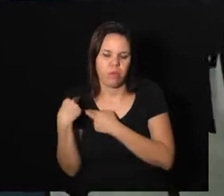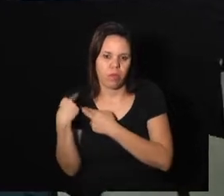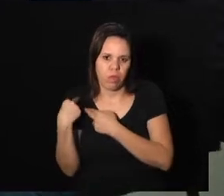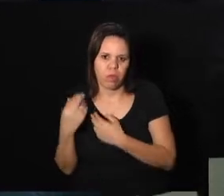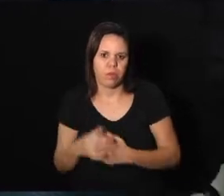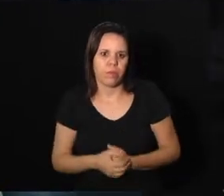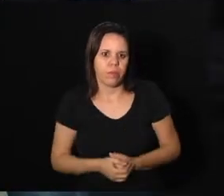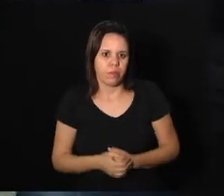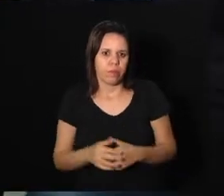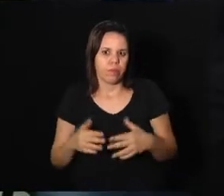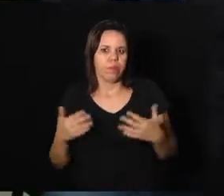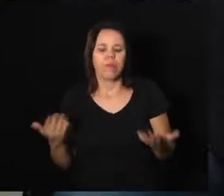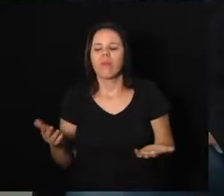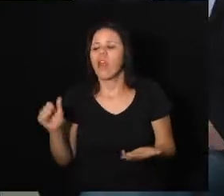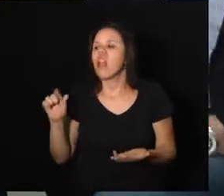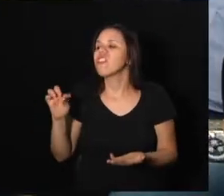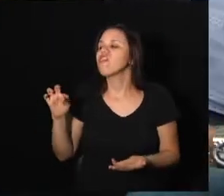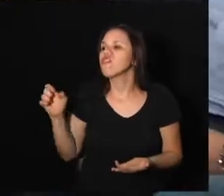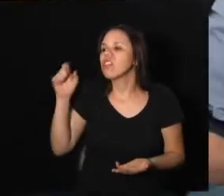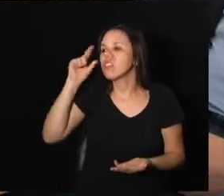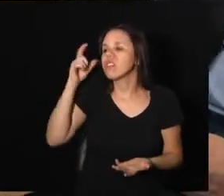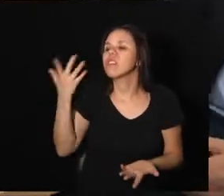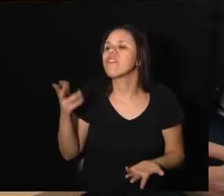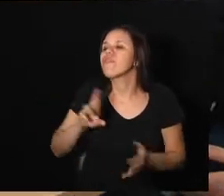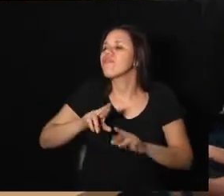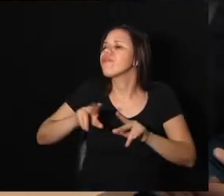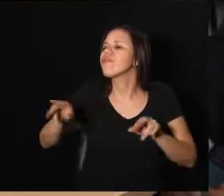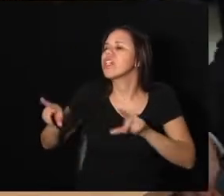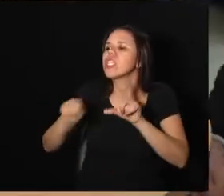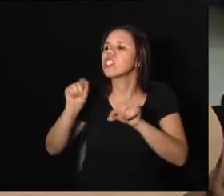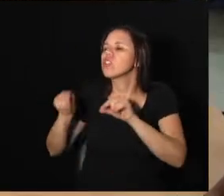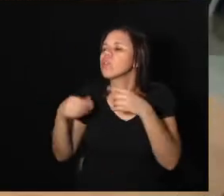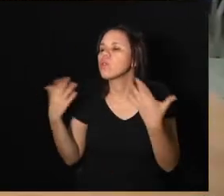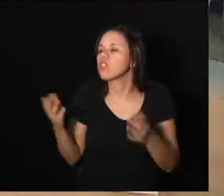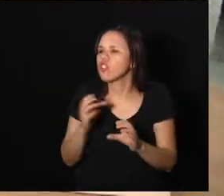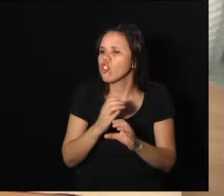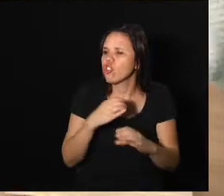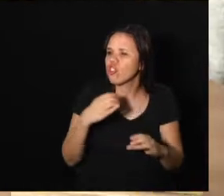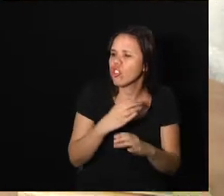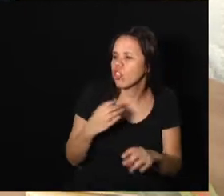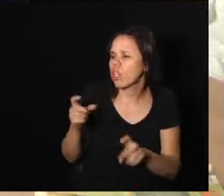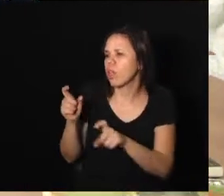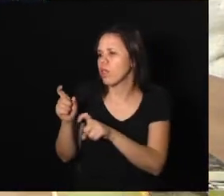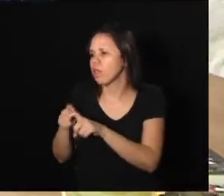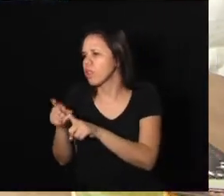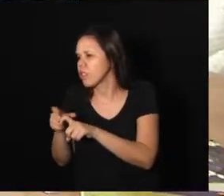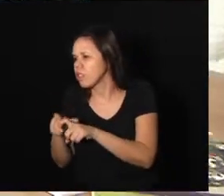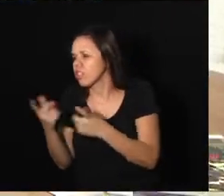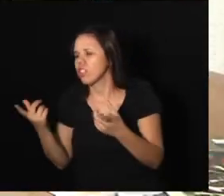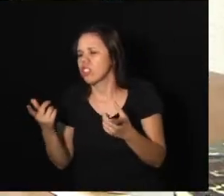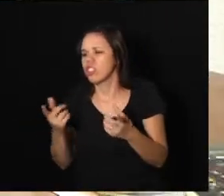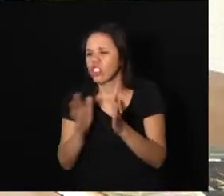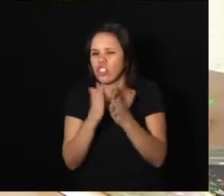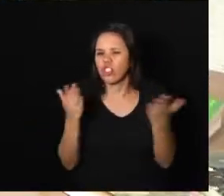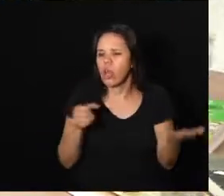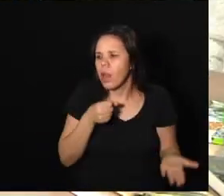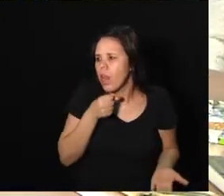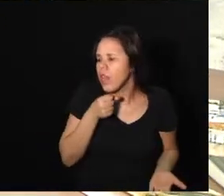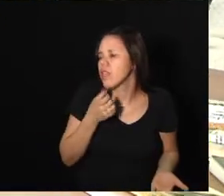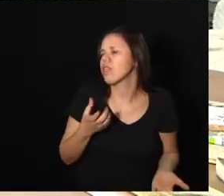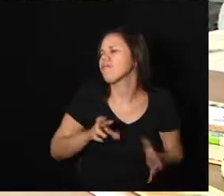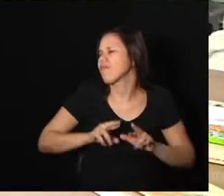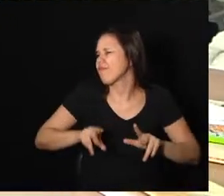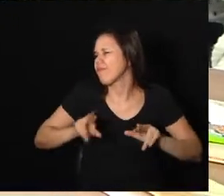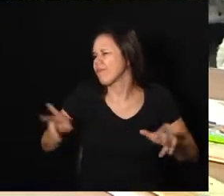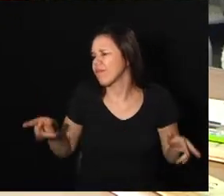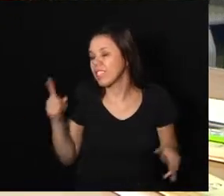responsabilidade, né? Agora, Alexandre, são várias opções. Engenharia, medicina, jornalismo.